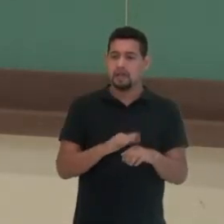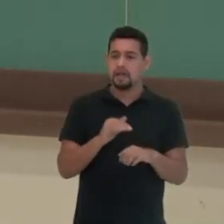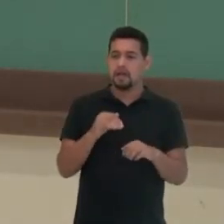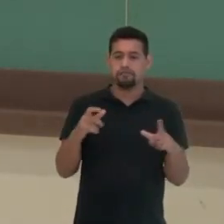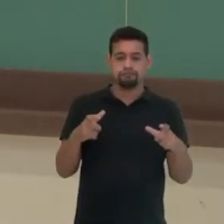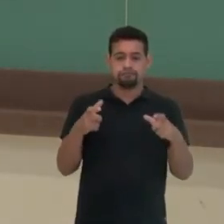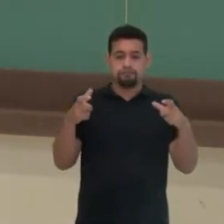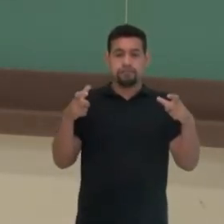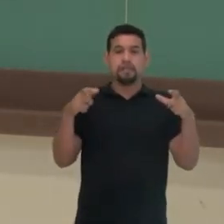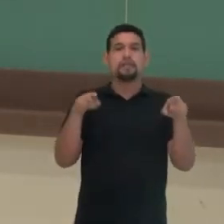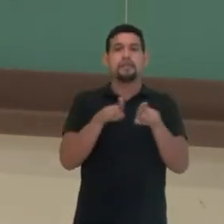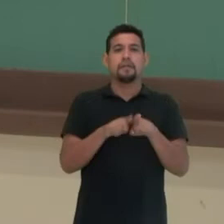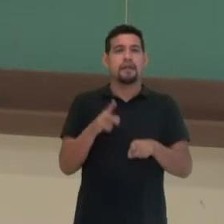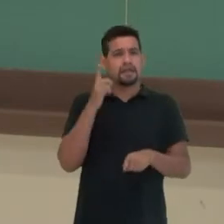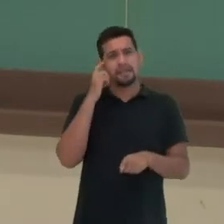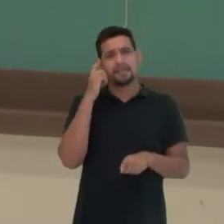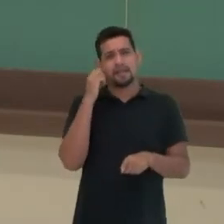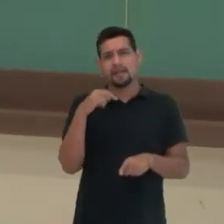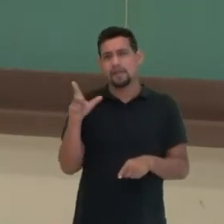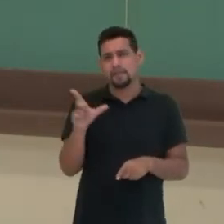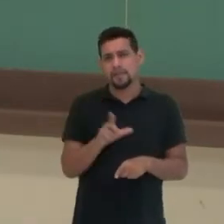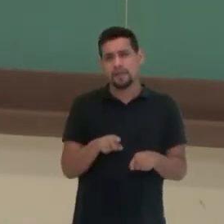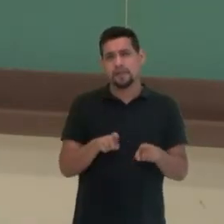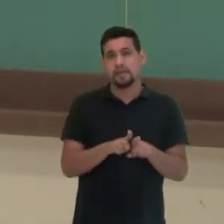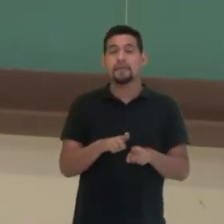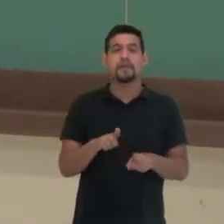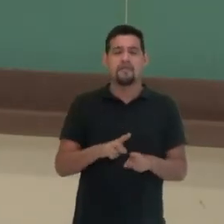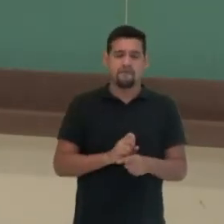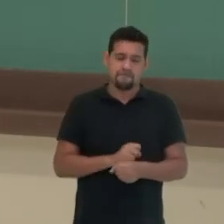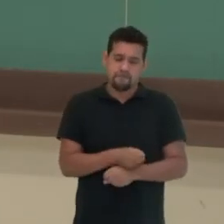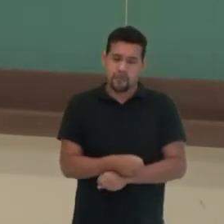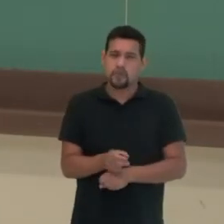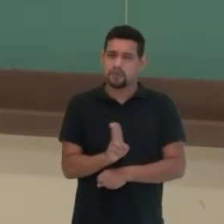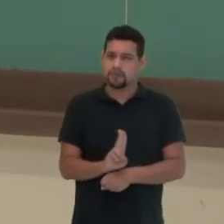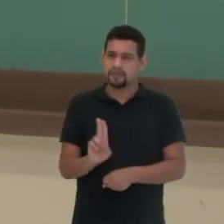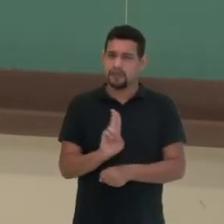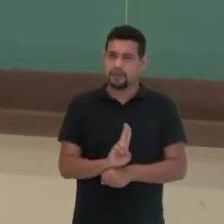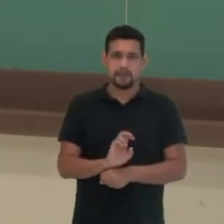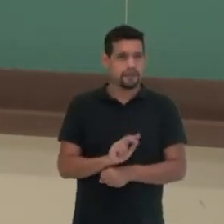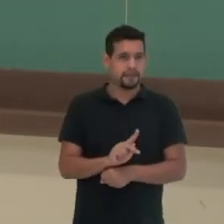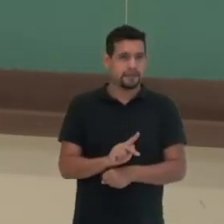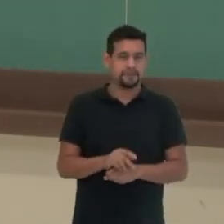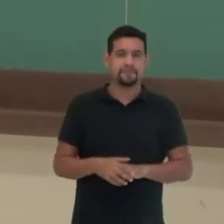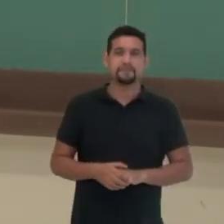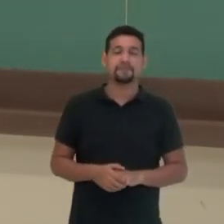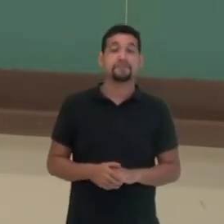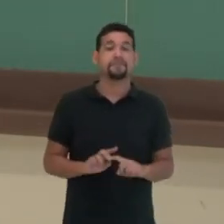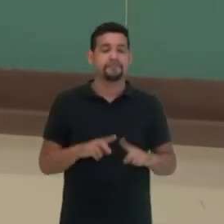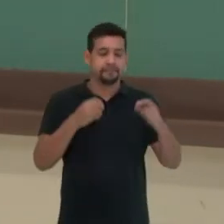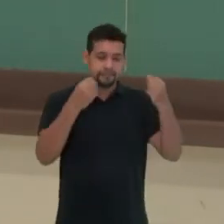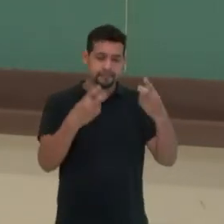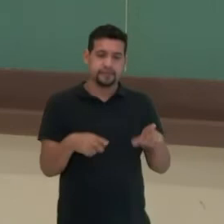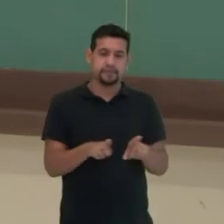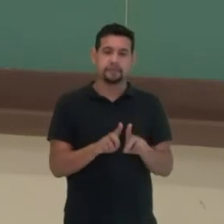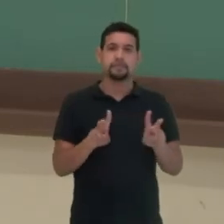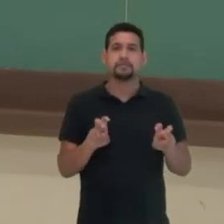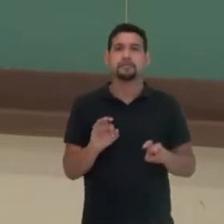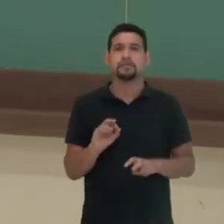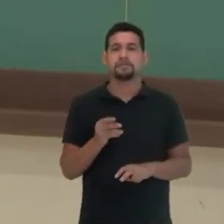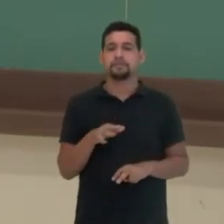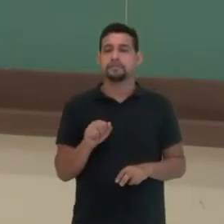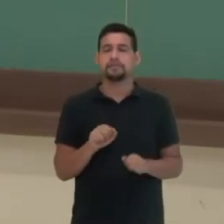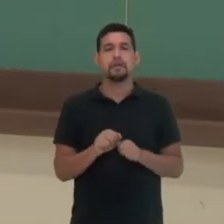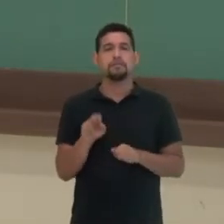comprimento do plano e menor será o esforço aplicado, ok? Falando ainda da força que é usada